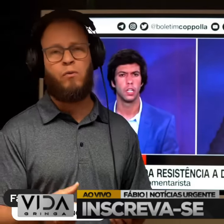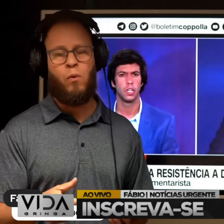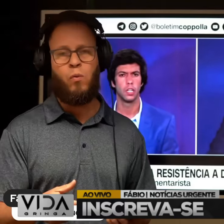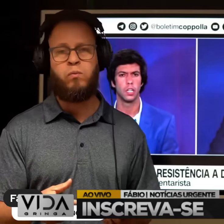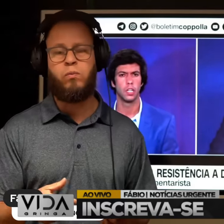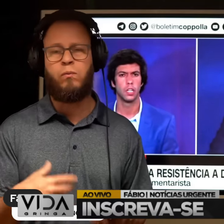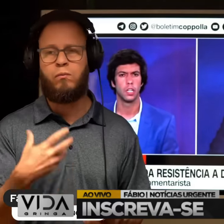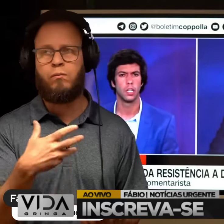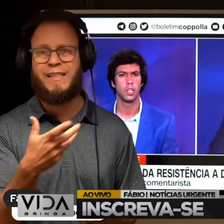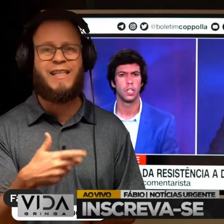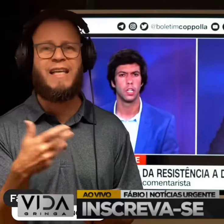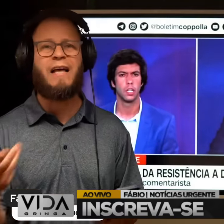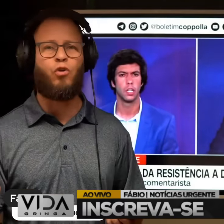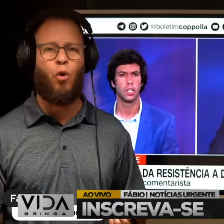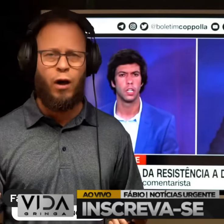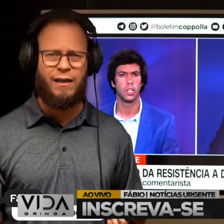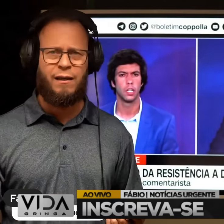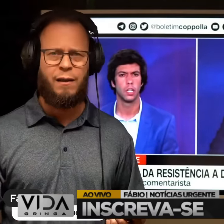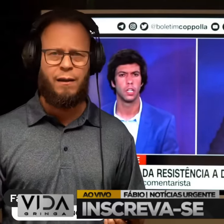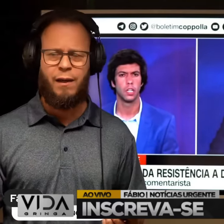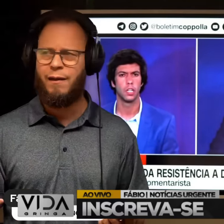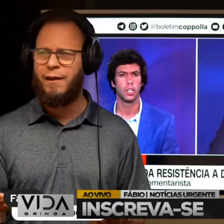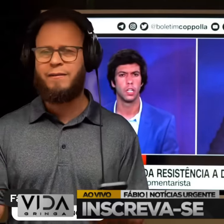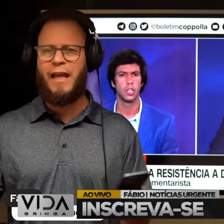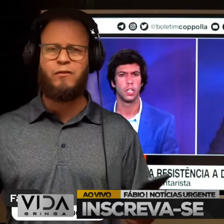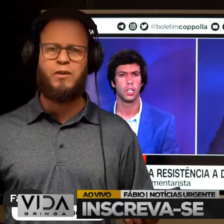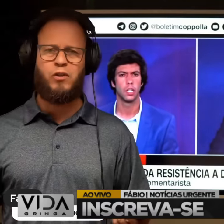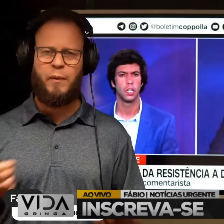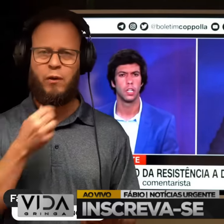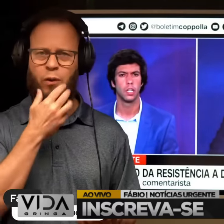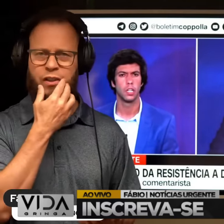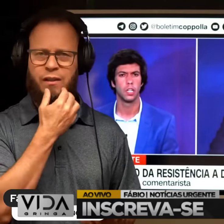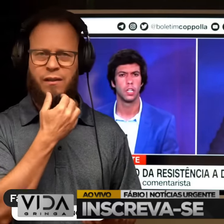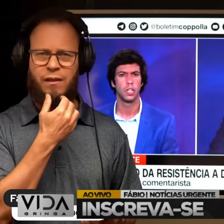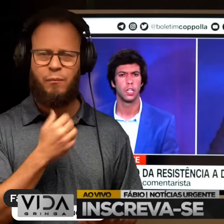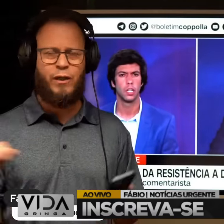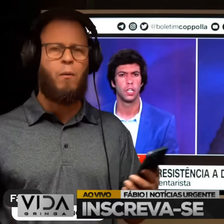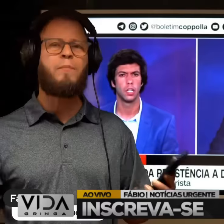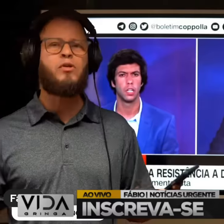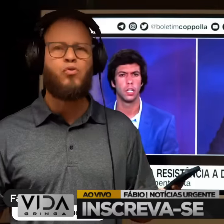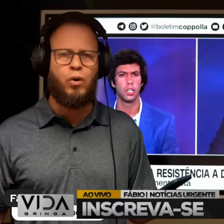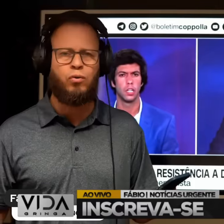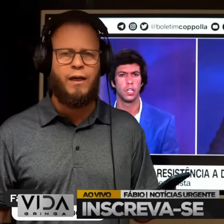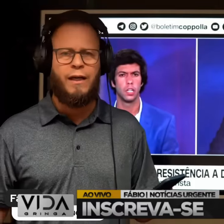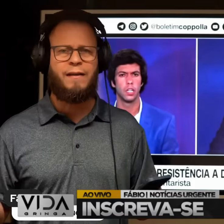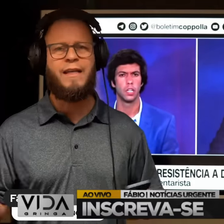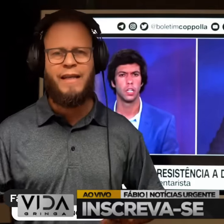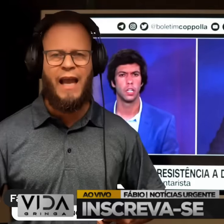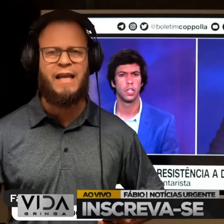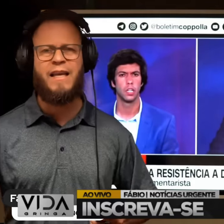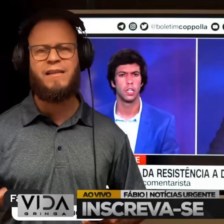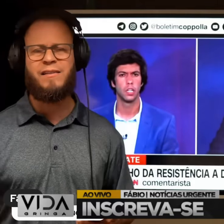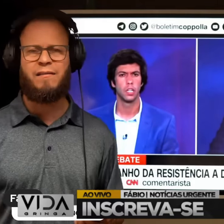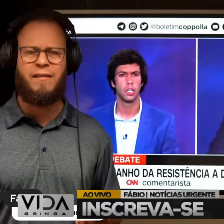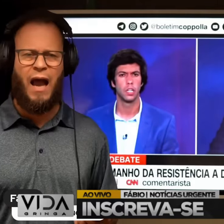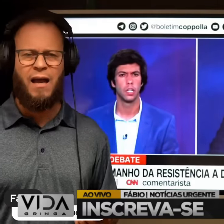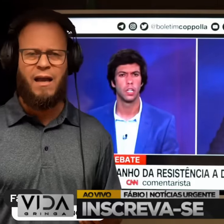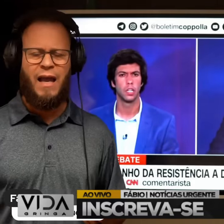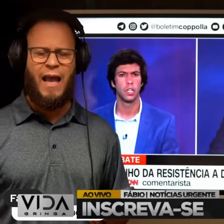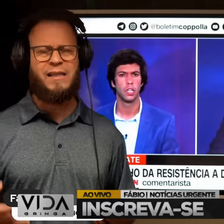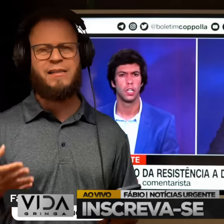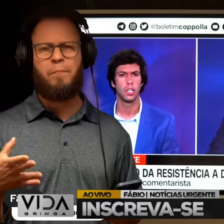colocar um senador dentro da Suprema Corte, porque é um absurdo. Ninguém ia